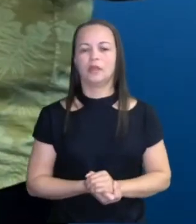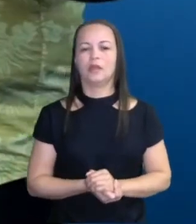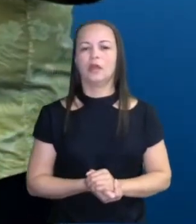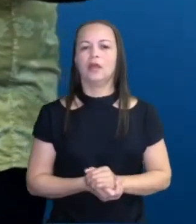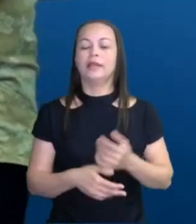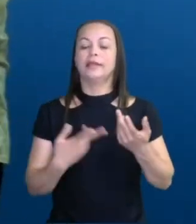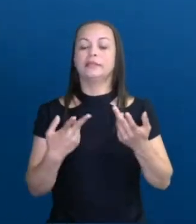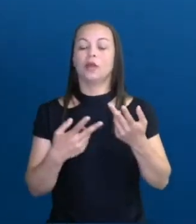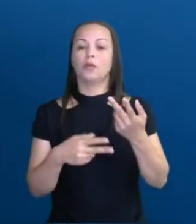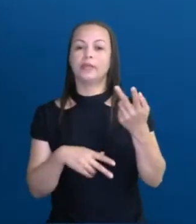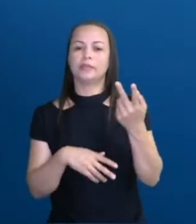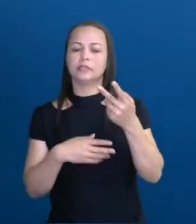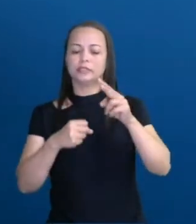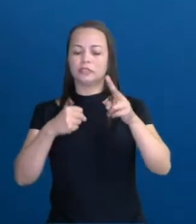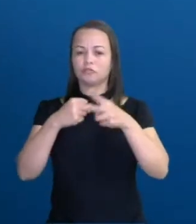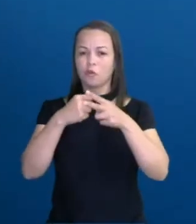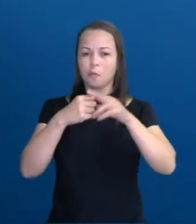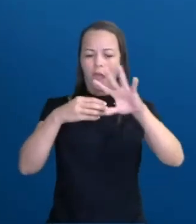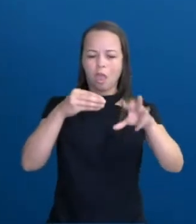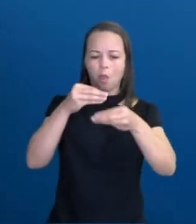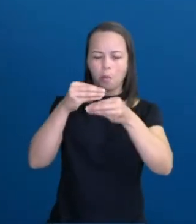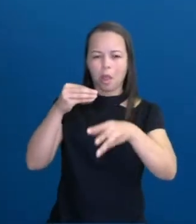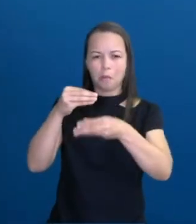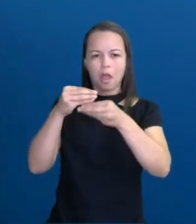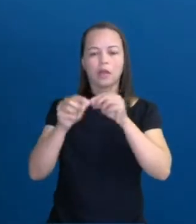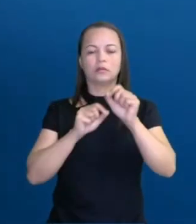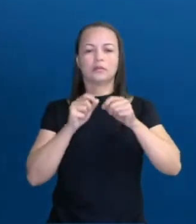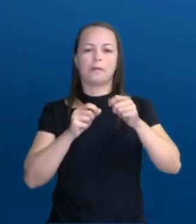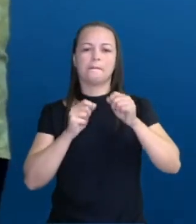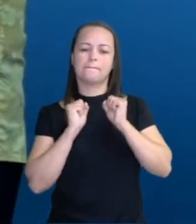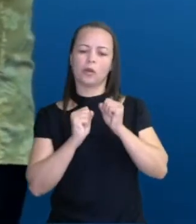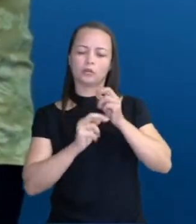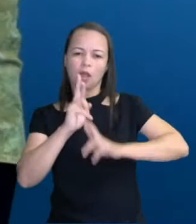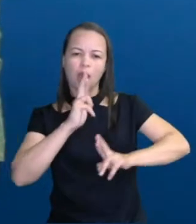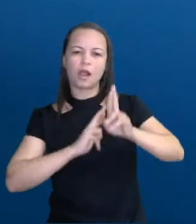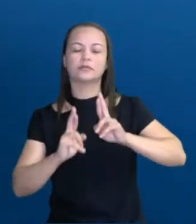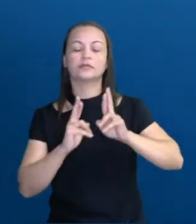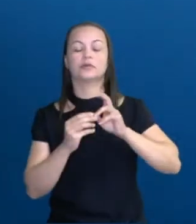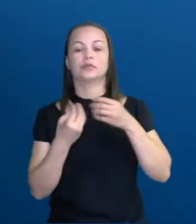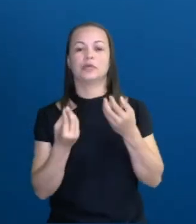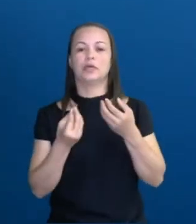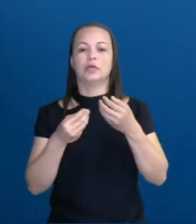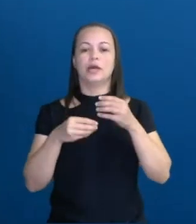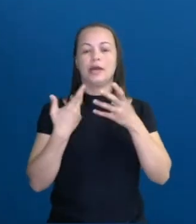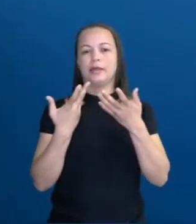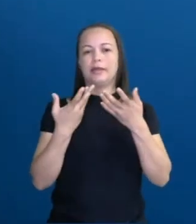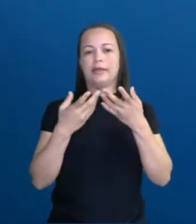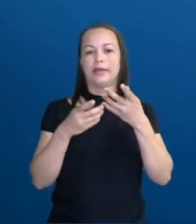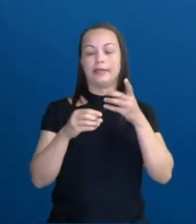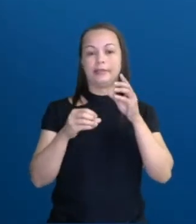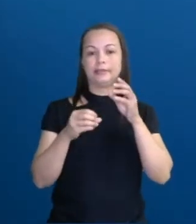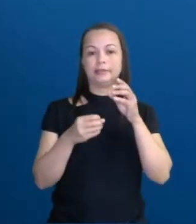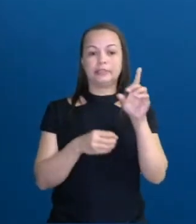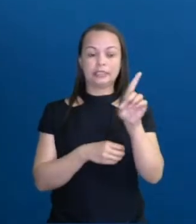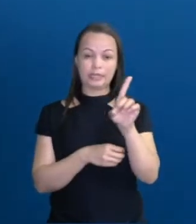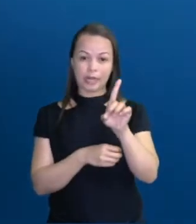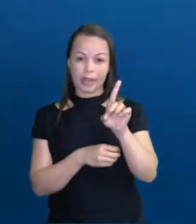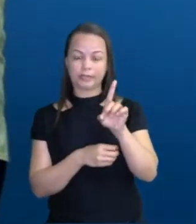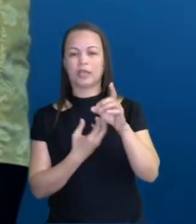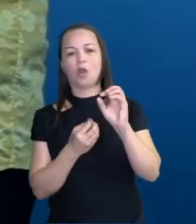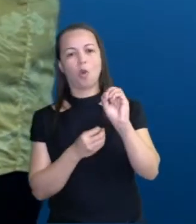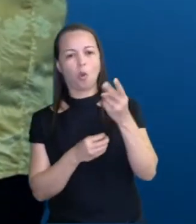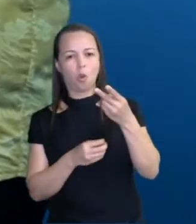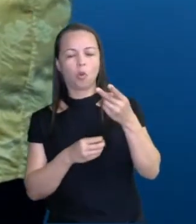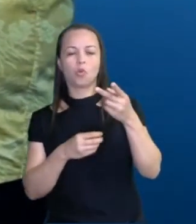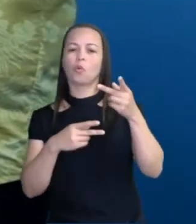entre esse verbo eo complemento pode haver uma relação direta sem a preposição ou uma relação